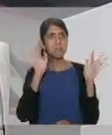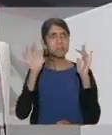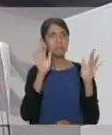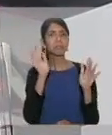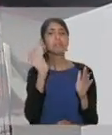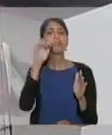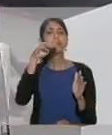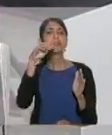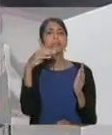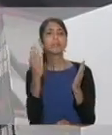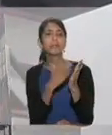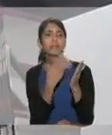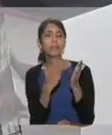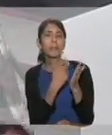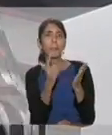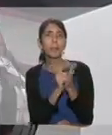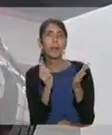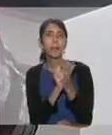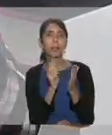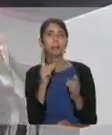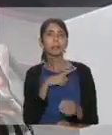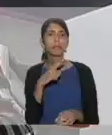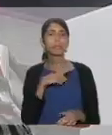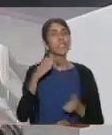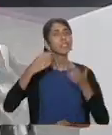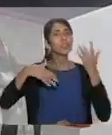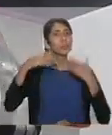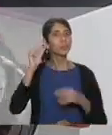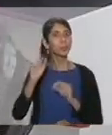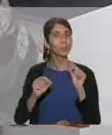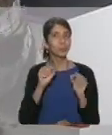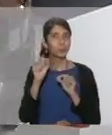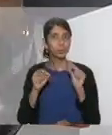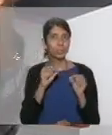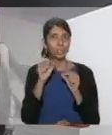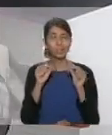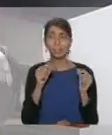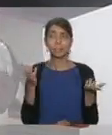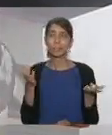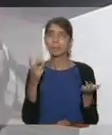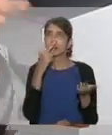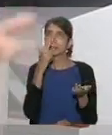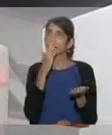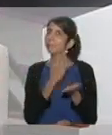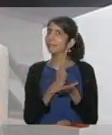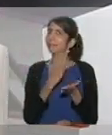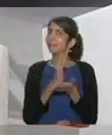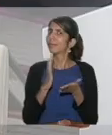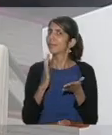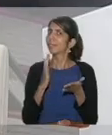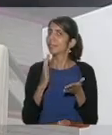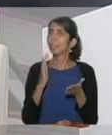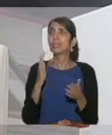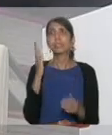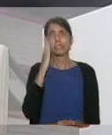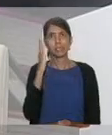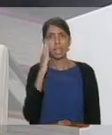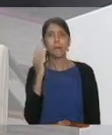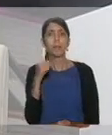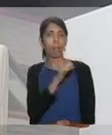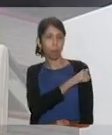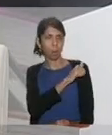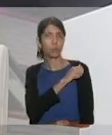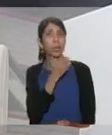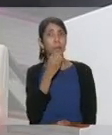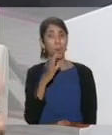estava atrás daquelas folhas, né? Daquelas capas bonitas, e aí eu ia criando meus mundos, nada a ver. E ia ter uma coisa, apesar de ser boa